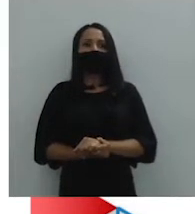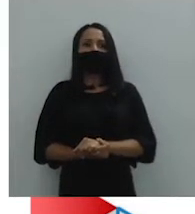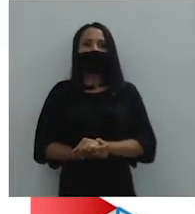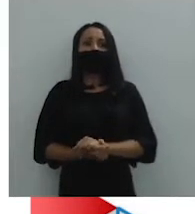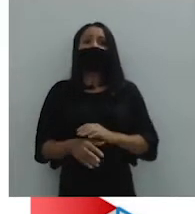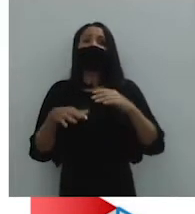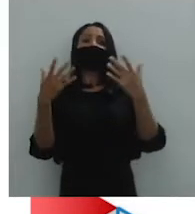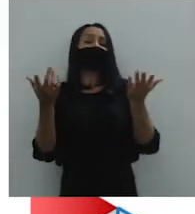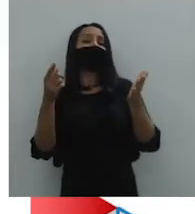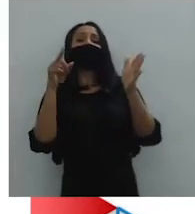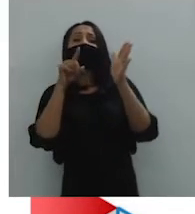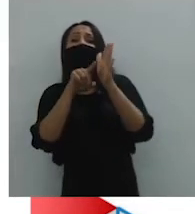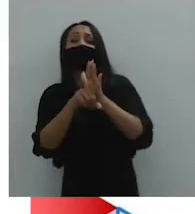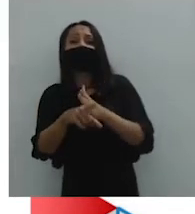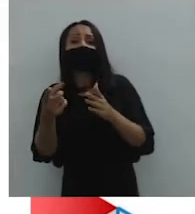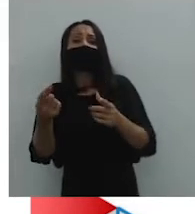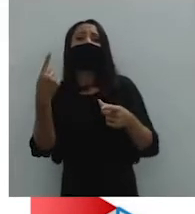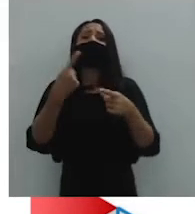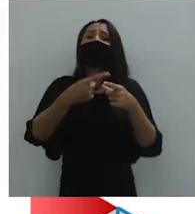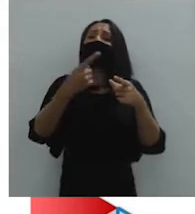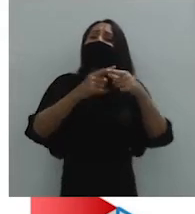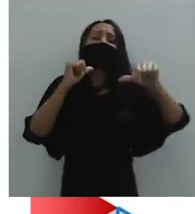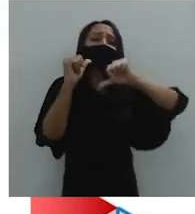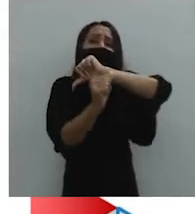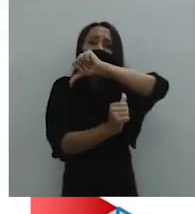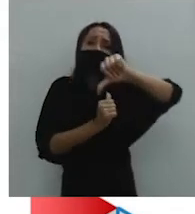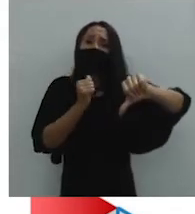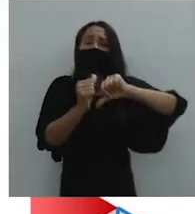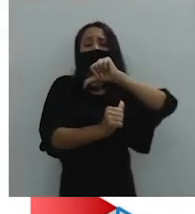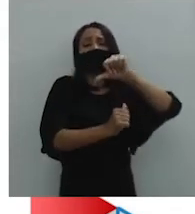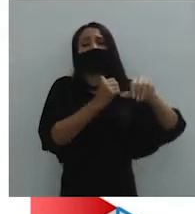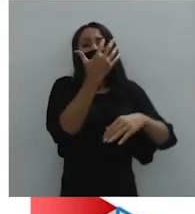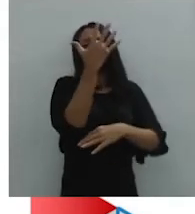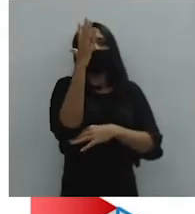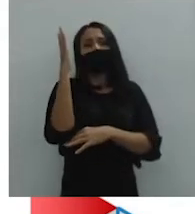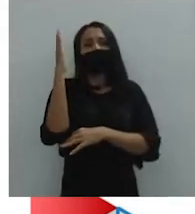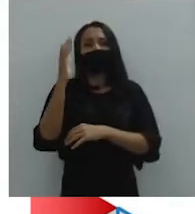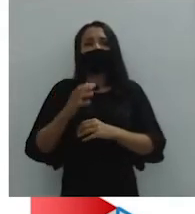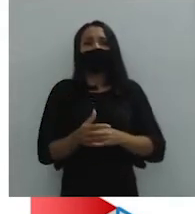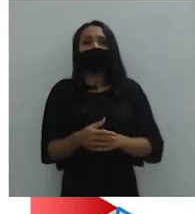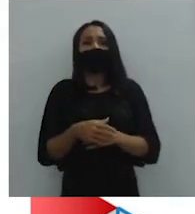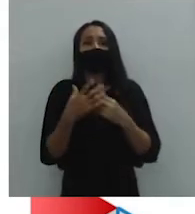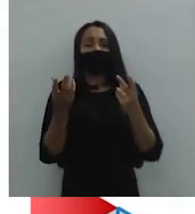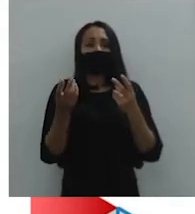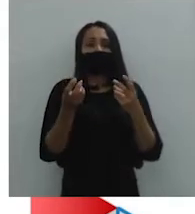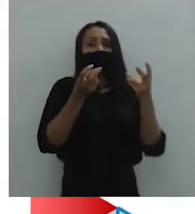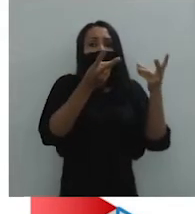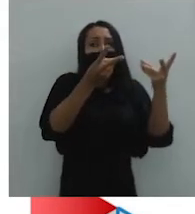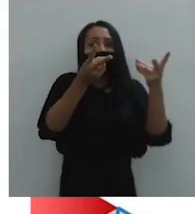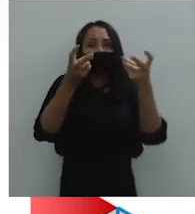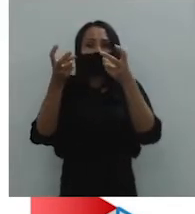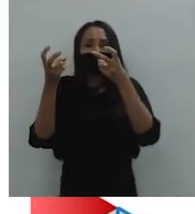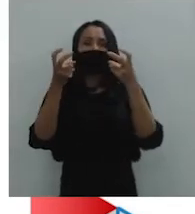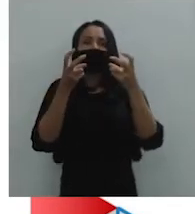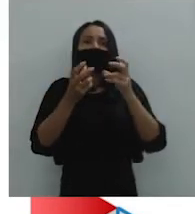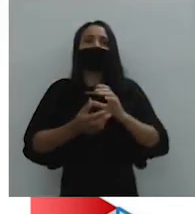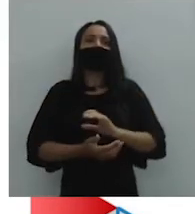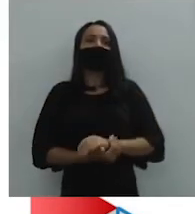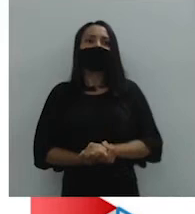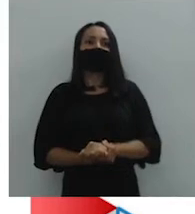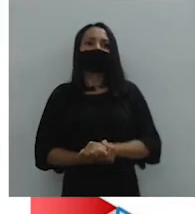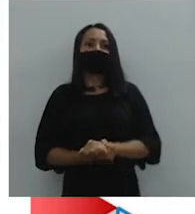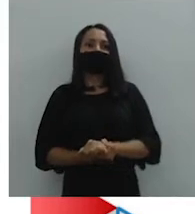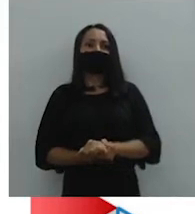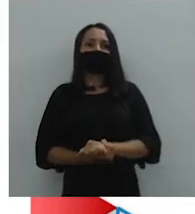aquela pergunta, por que então modificar a paisagem? Se vocês observarem, dá um amp aqui